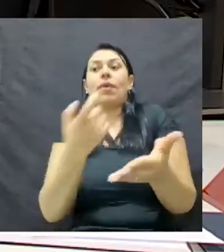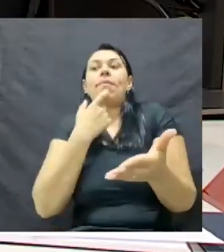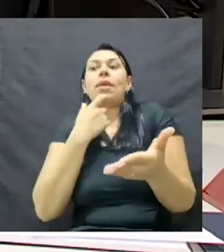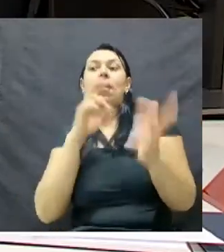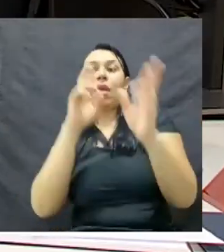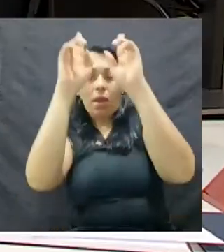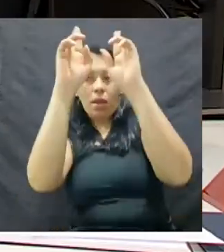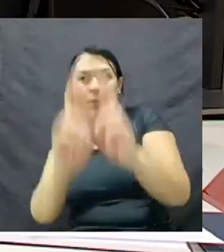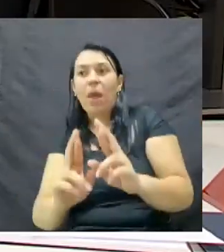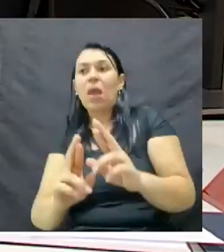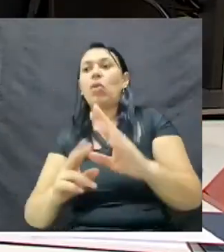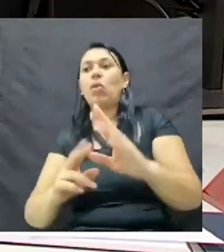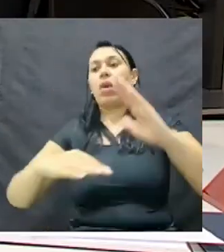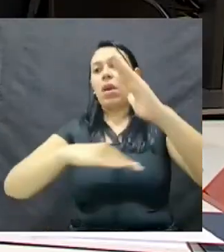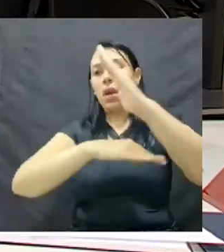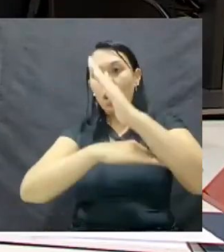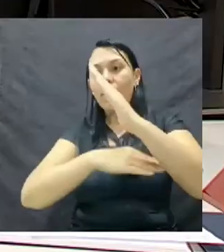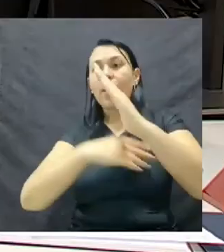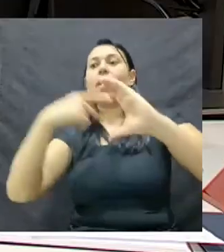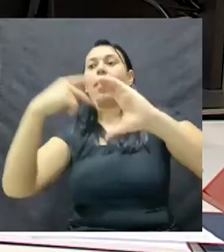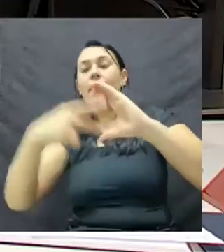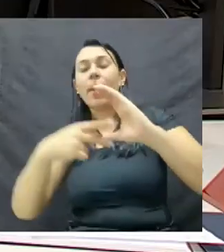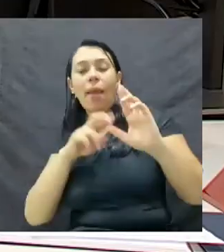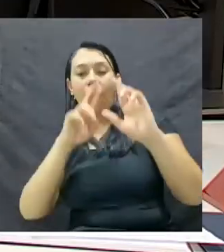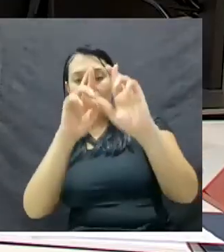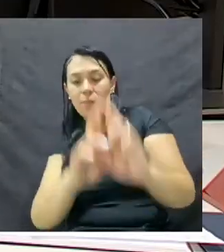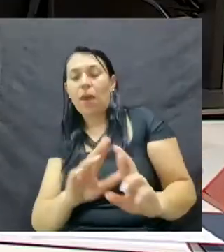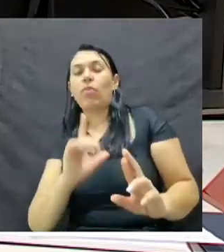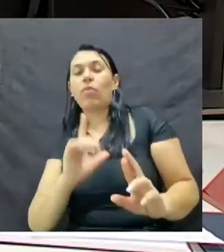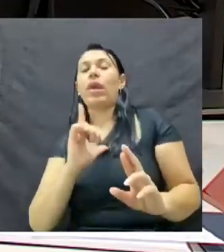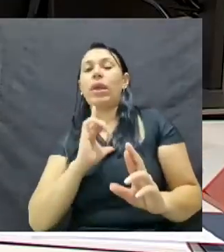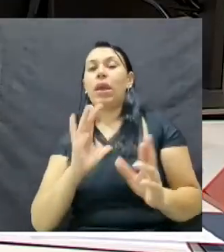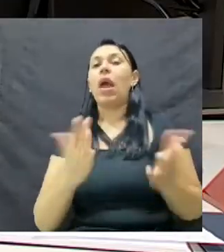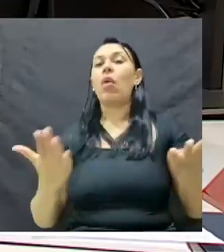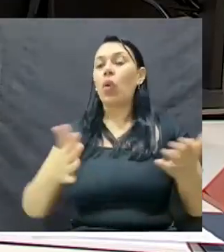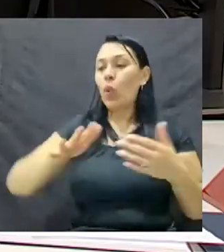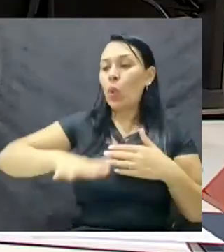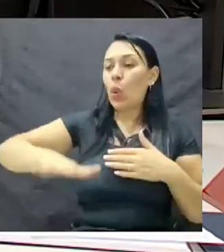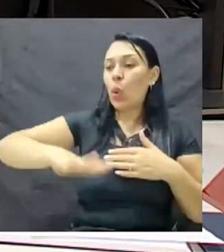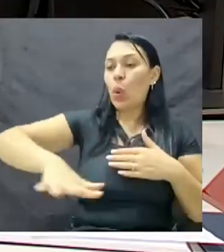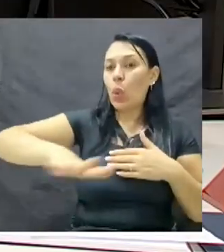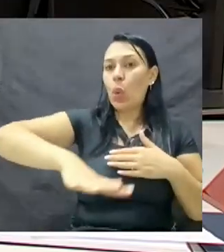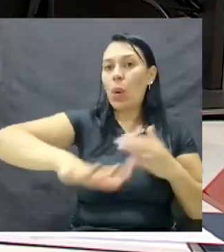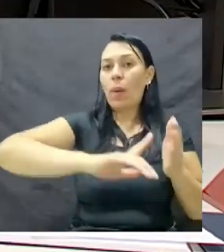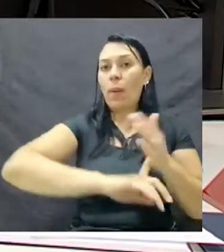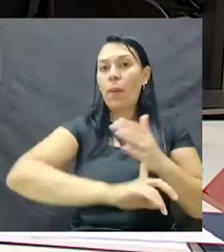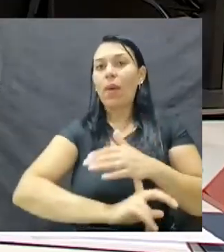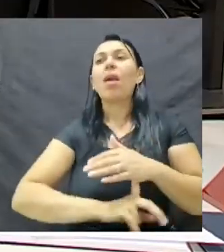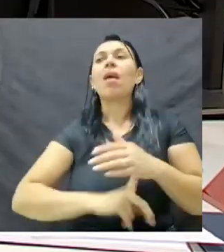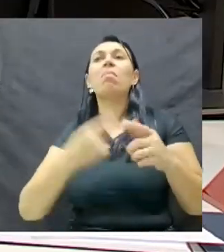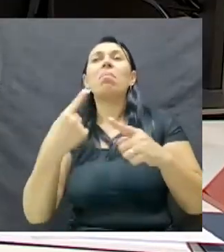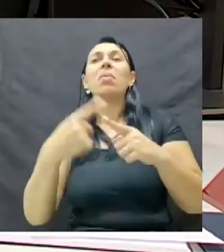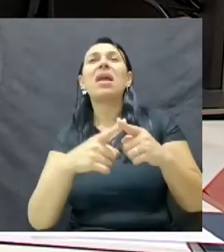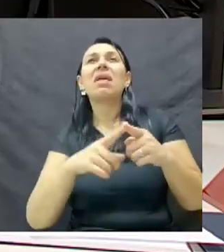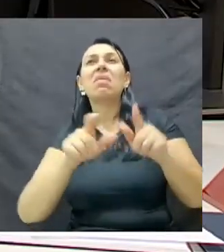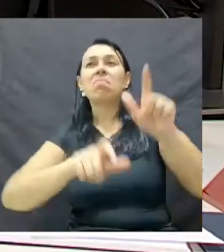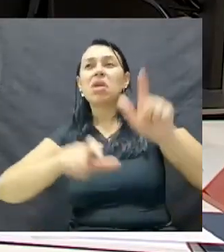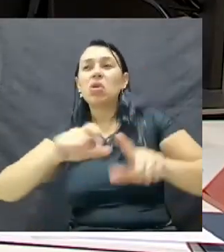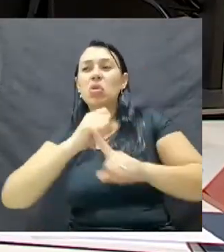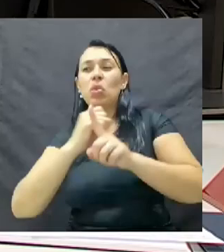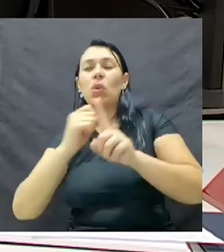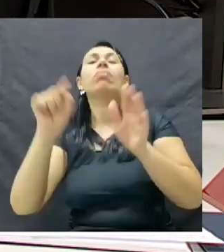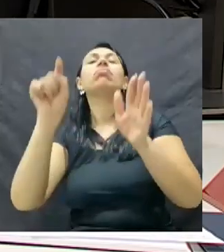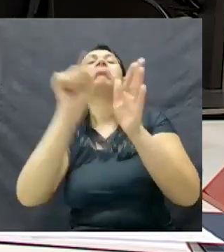por algum tempo onde o setor público, ele de certa forma, ele é questionado pela sociedade. Então, em resposta a